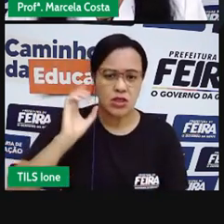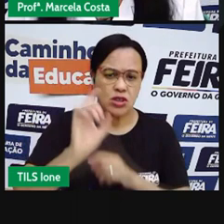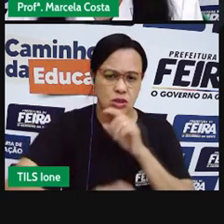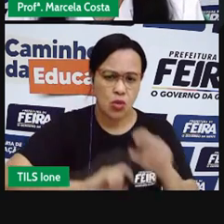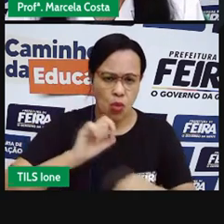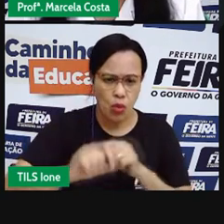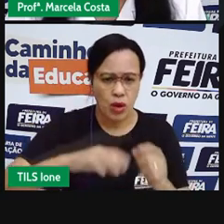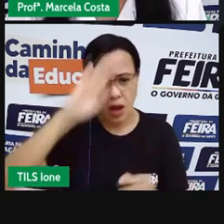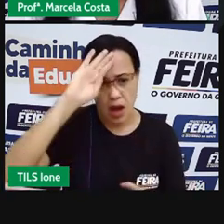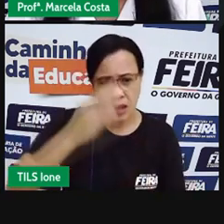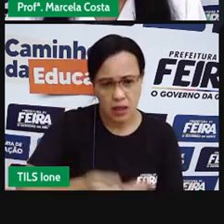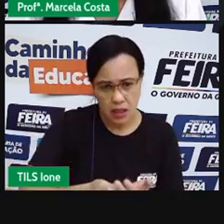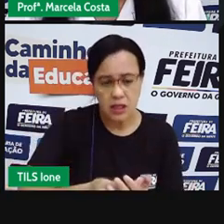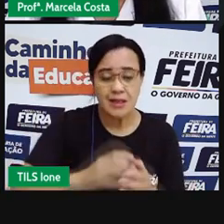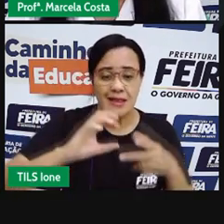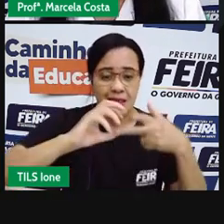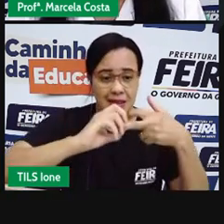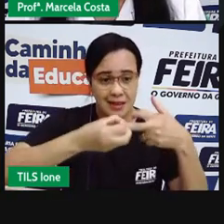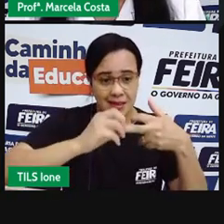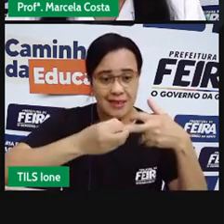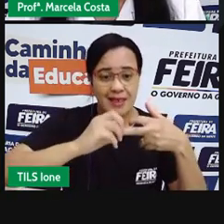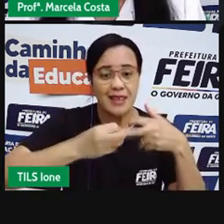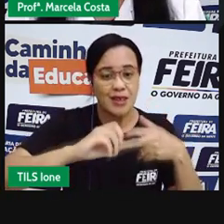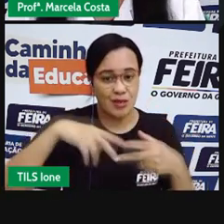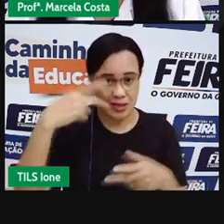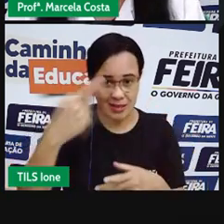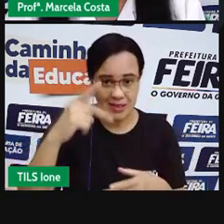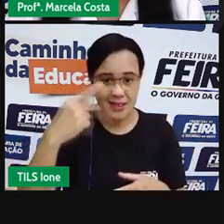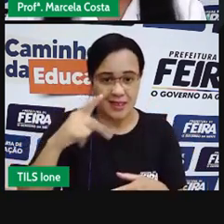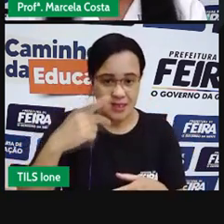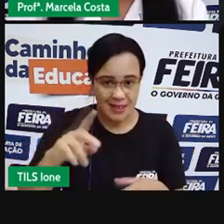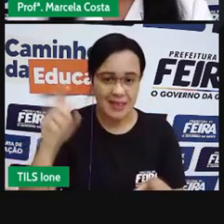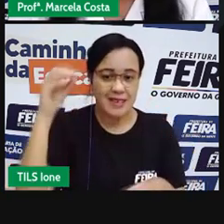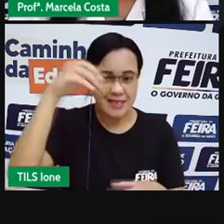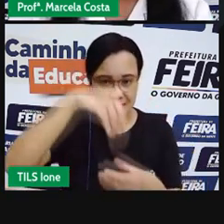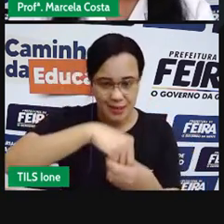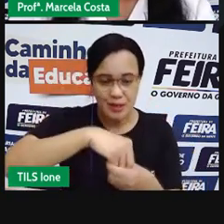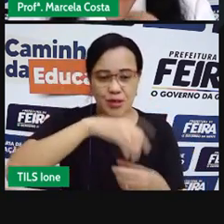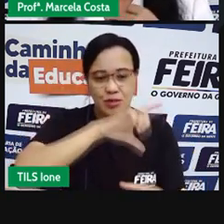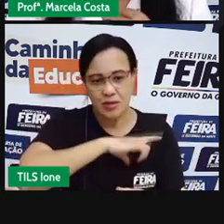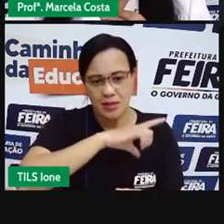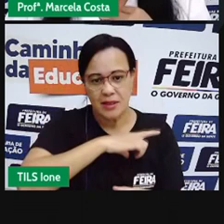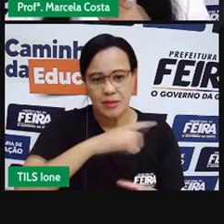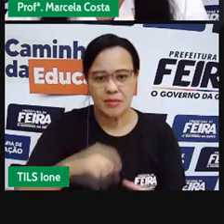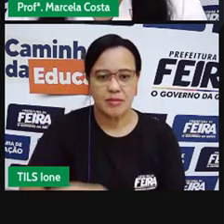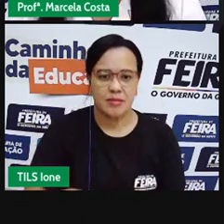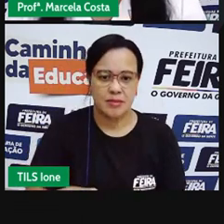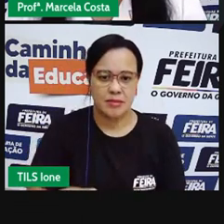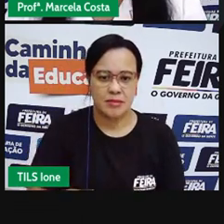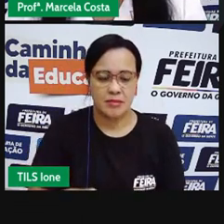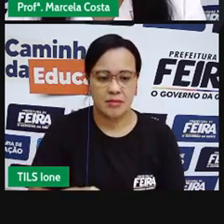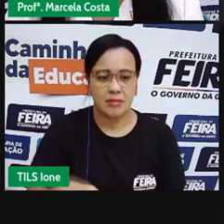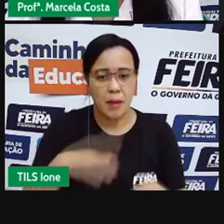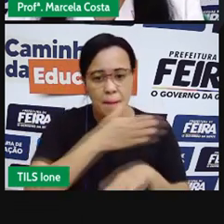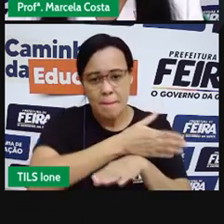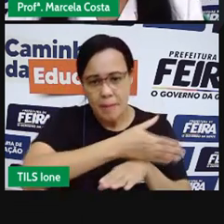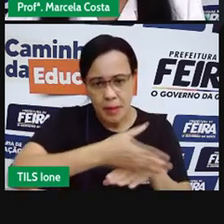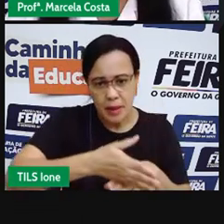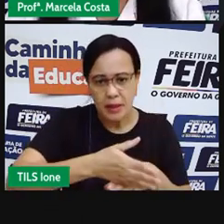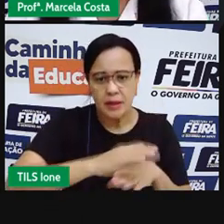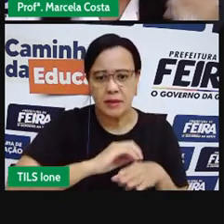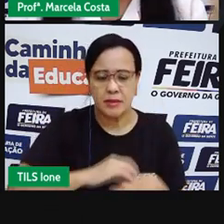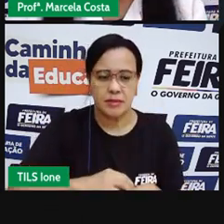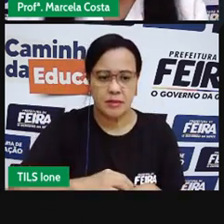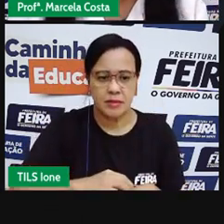a casca é formada. Então, as aves que possuem plumagem branca vão